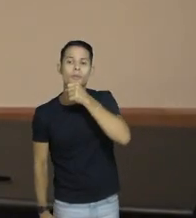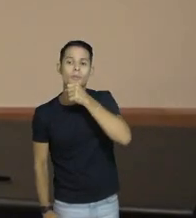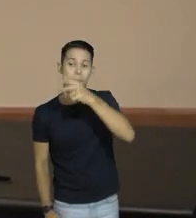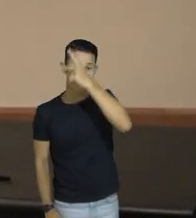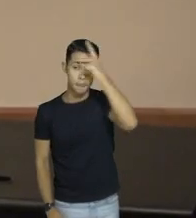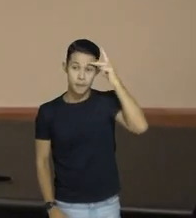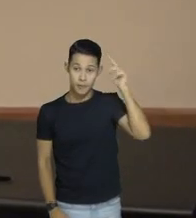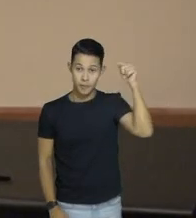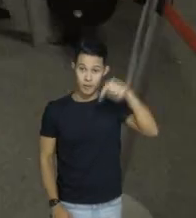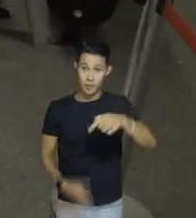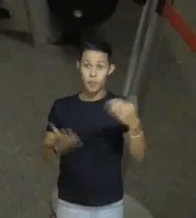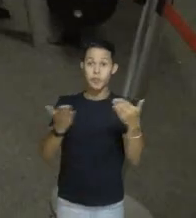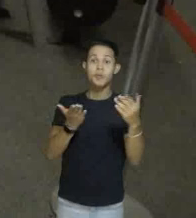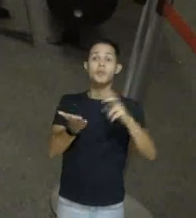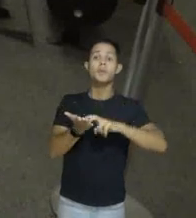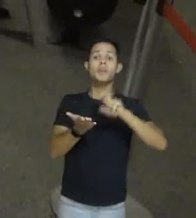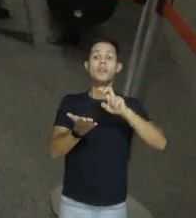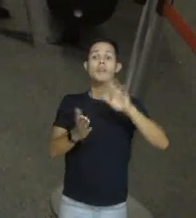manhã.